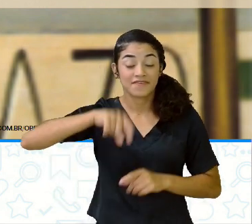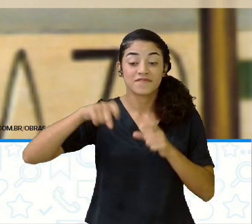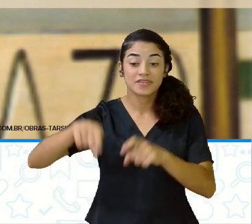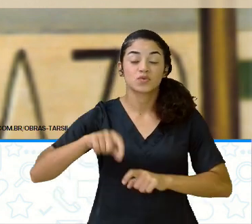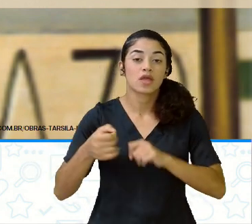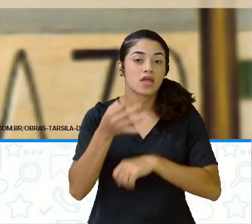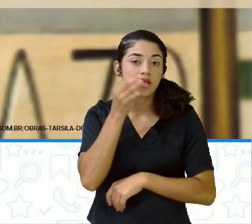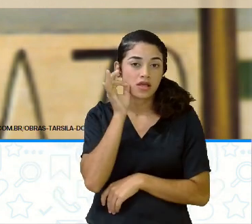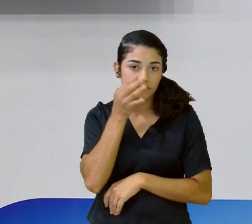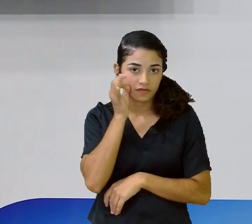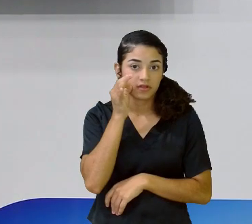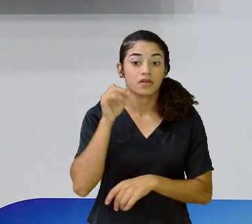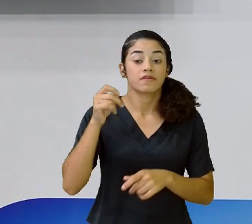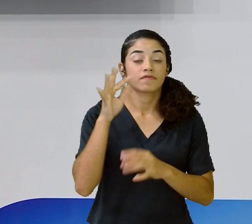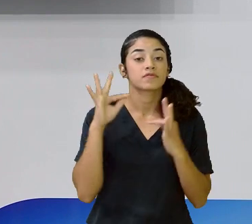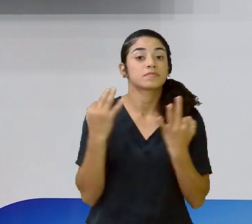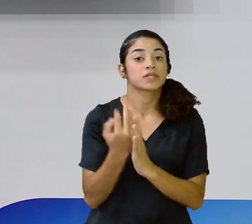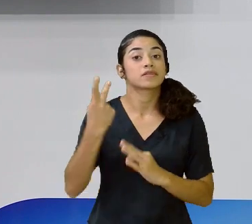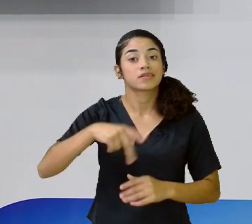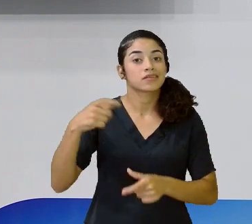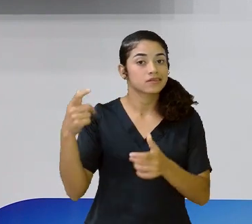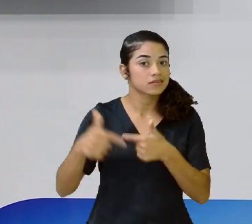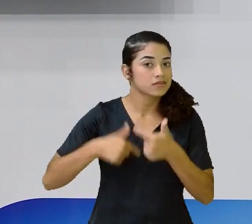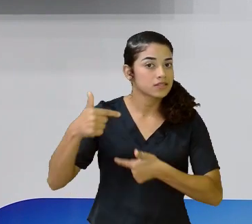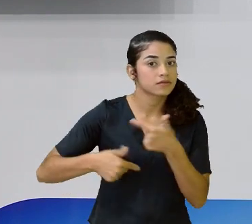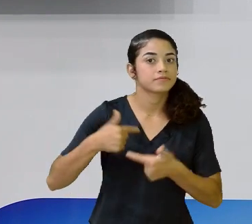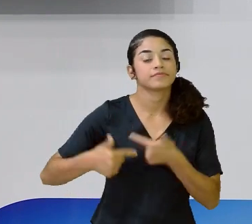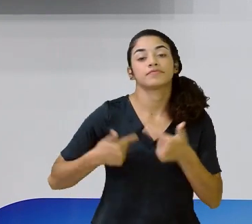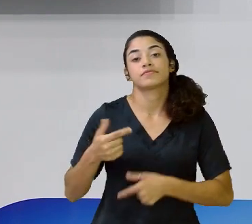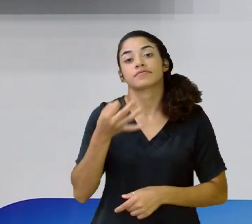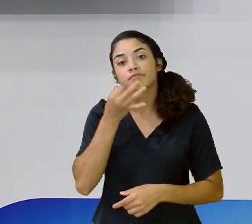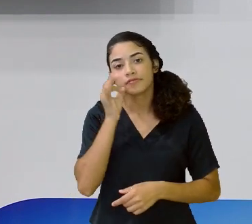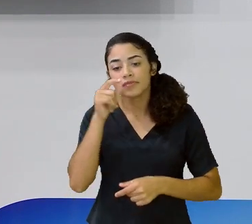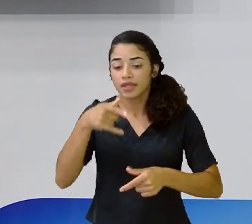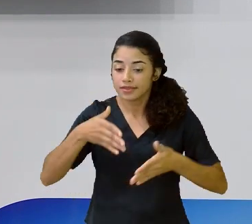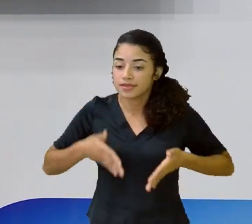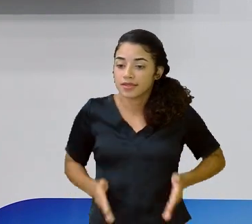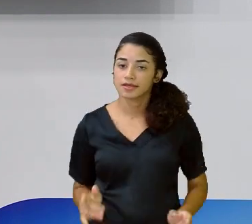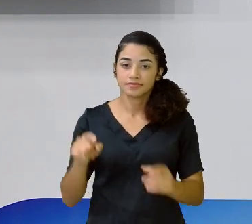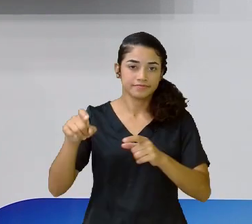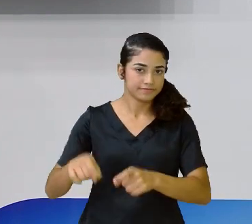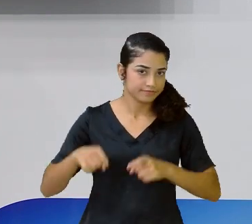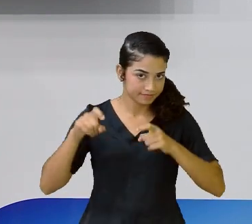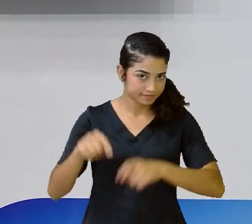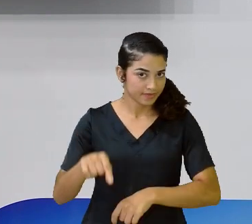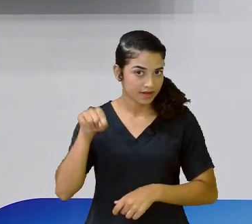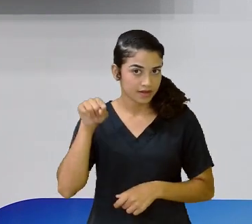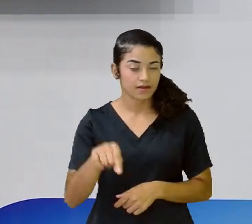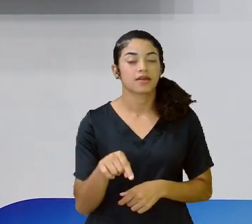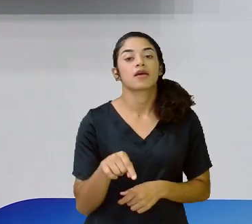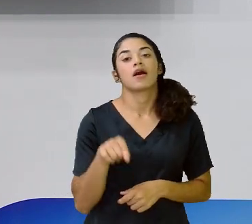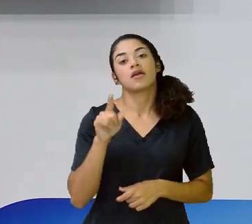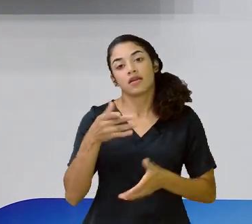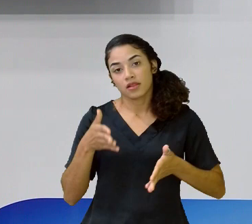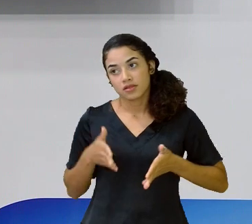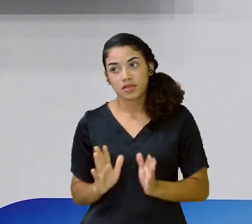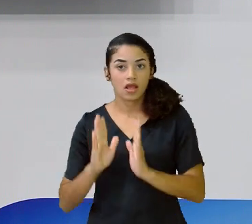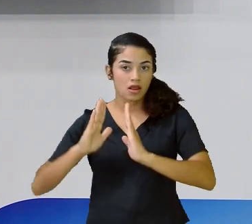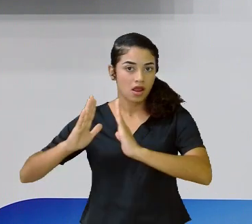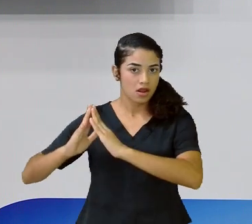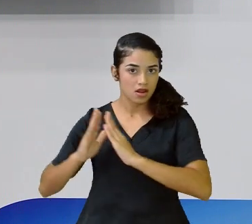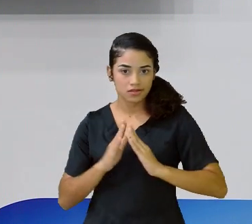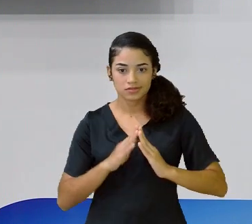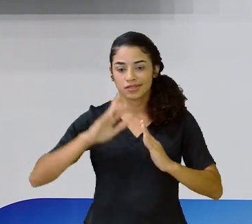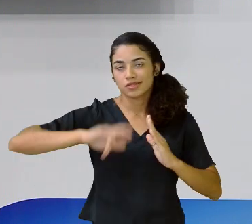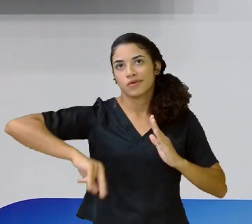A família dela trabalhava com café e ela nasceu naquela fazenda, porque antigamente as pessoas nasciam nas suas casas,